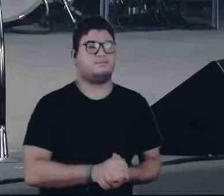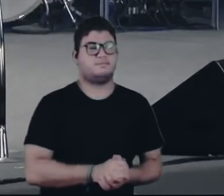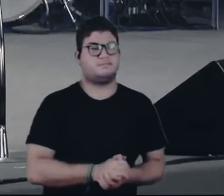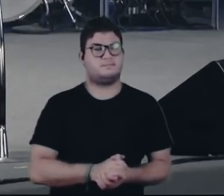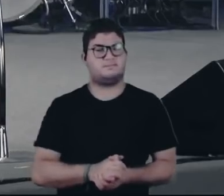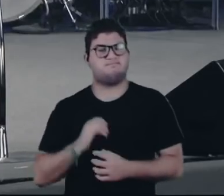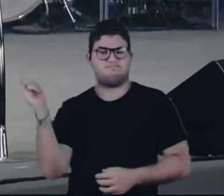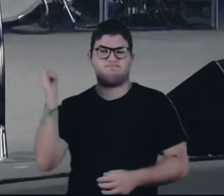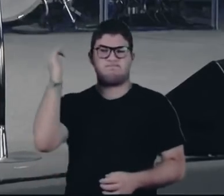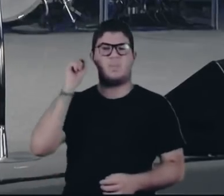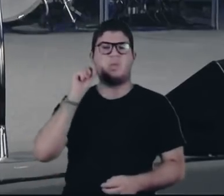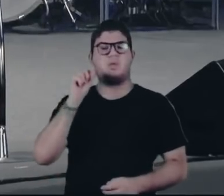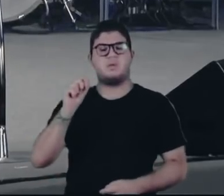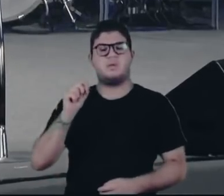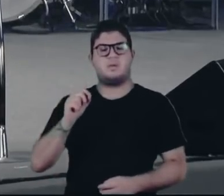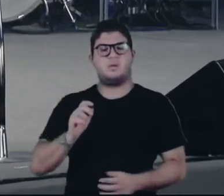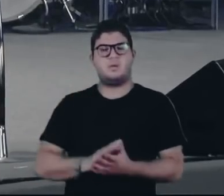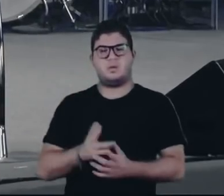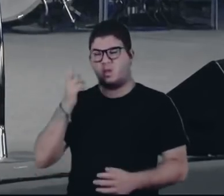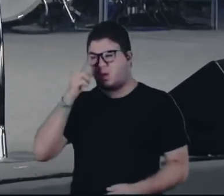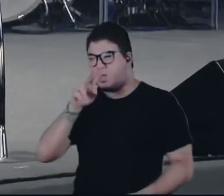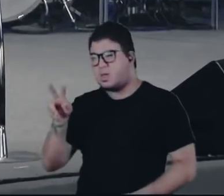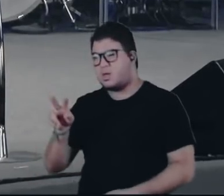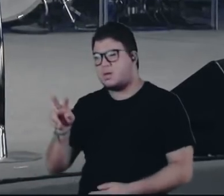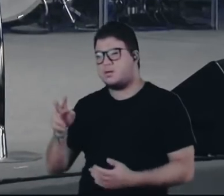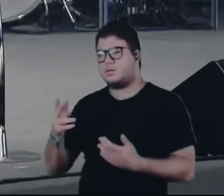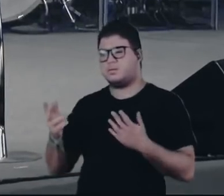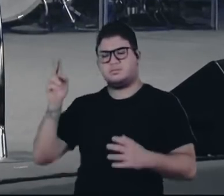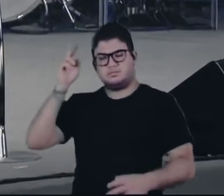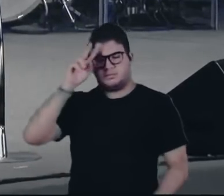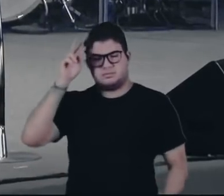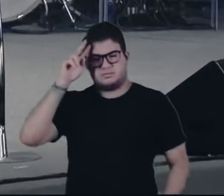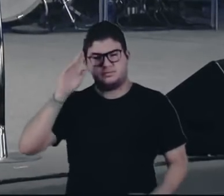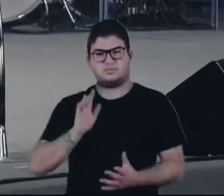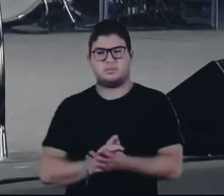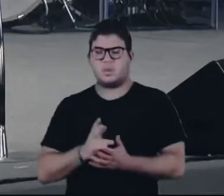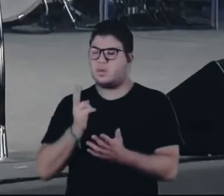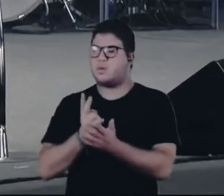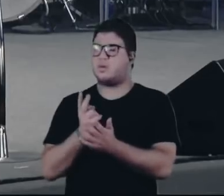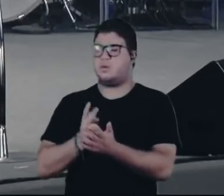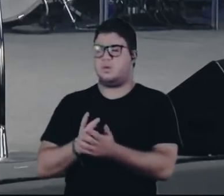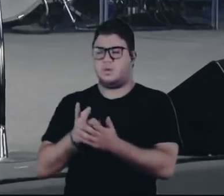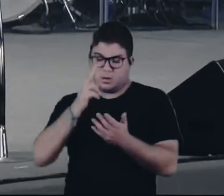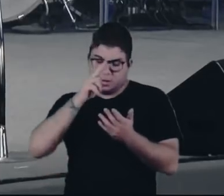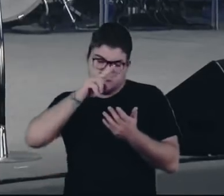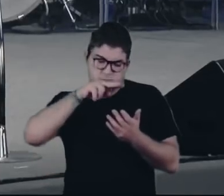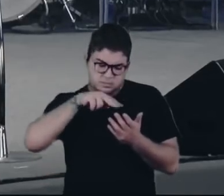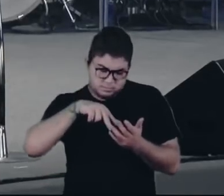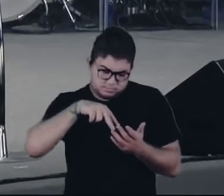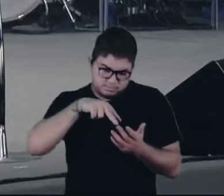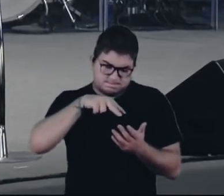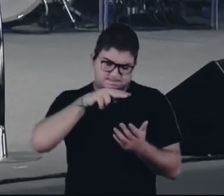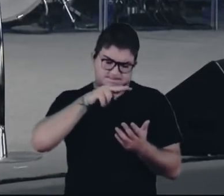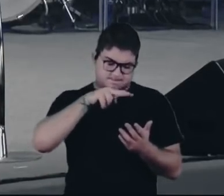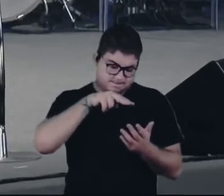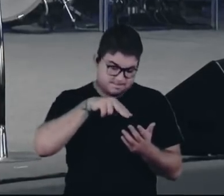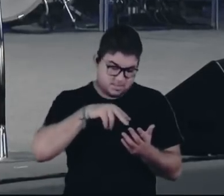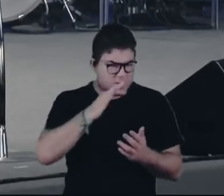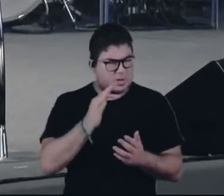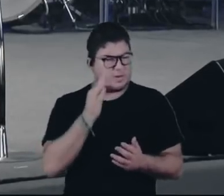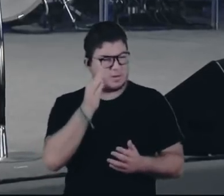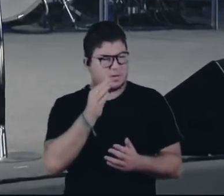É interessante que uma das coisas que mais me chama a atenção aqui nessa história, se você continuar lendo os capítulos lá na